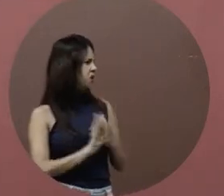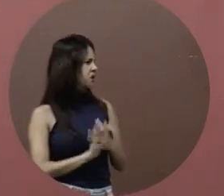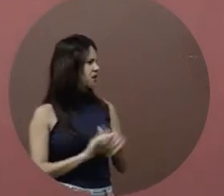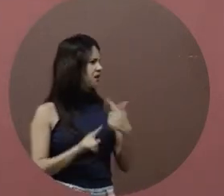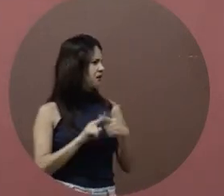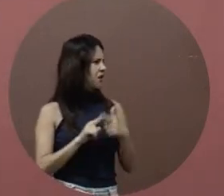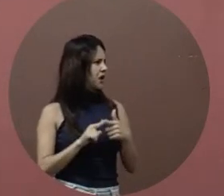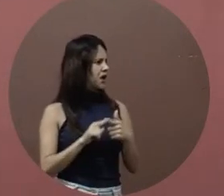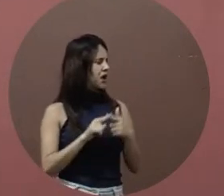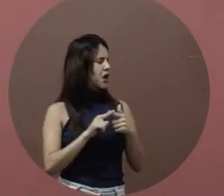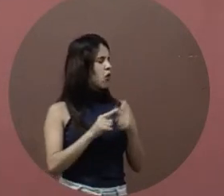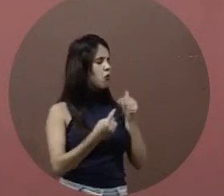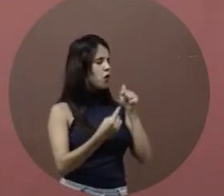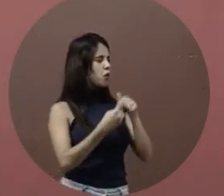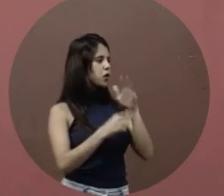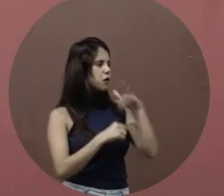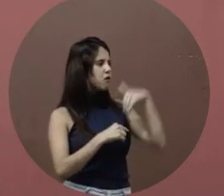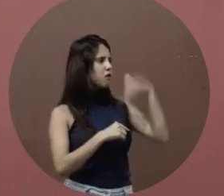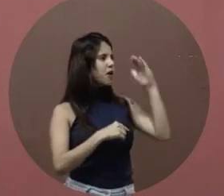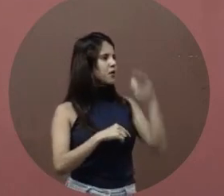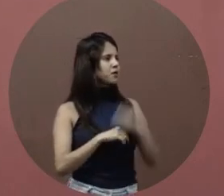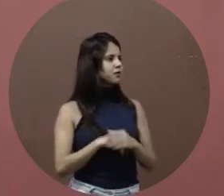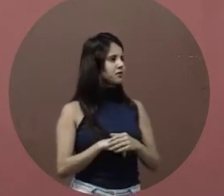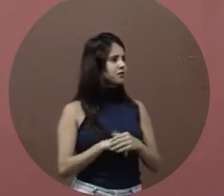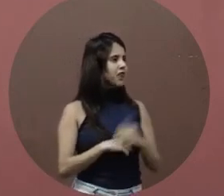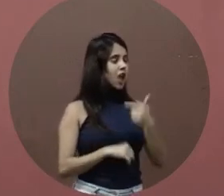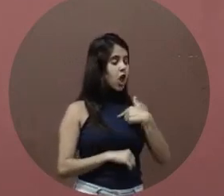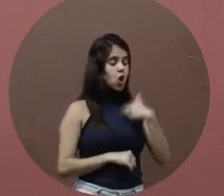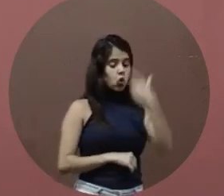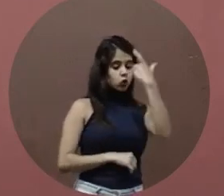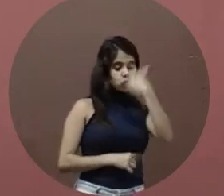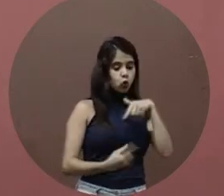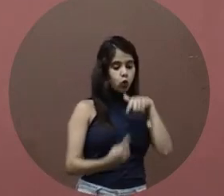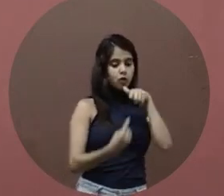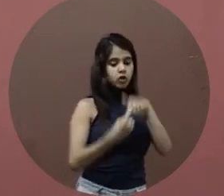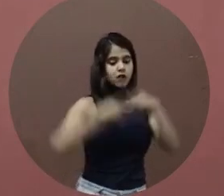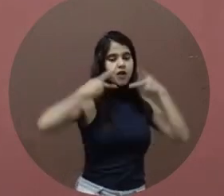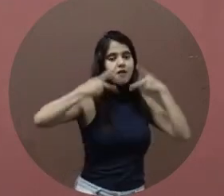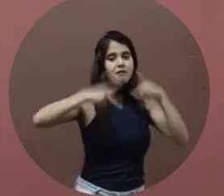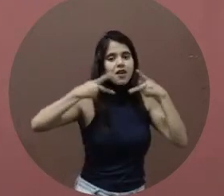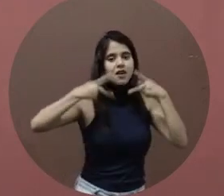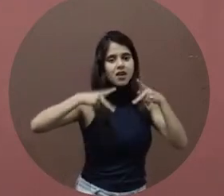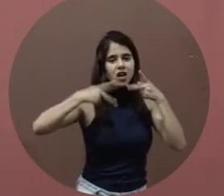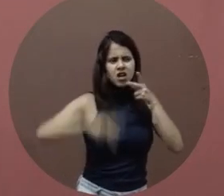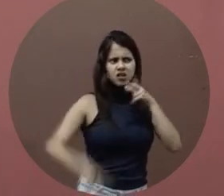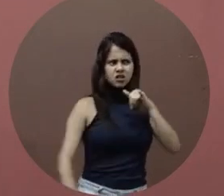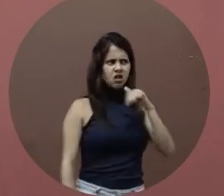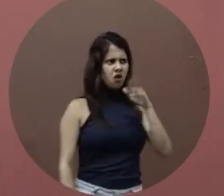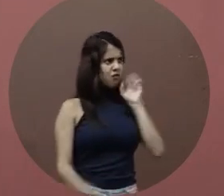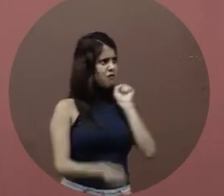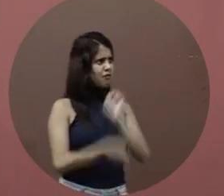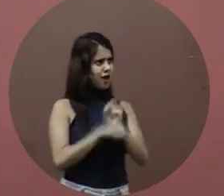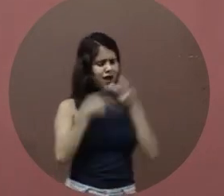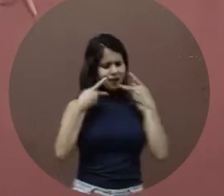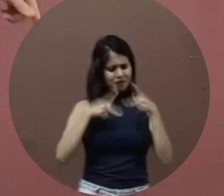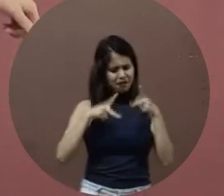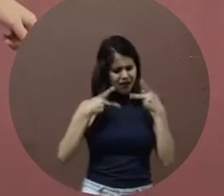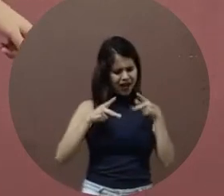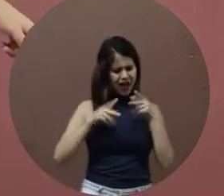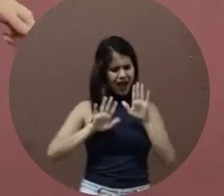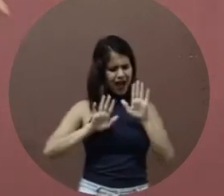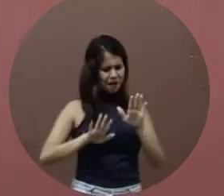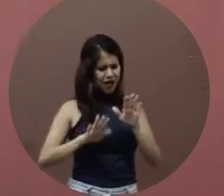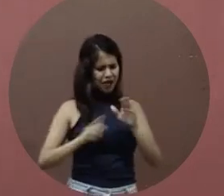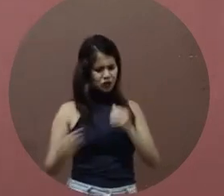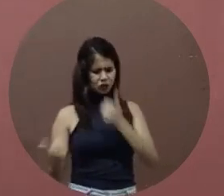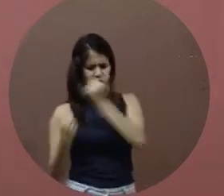cargo. Porque eu sou arauto do rei. Aí eu ia deixar de falar em nome do rei para ser presidente